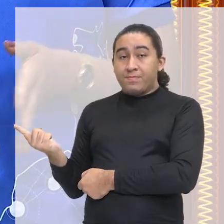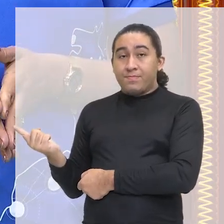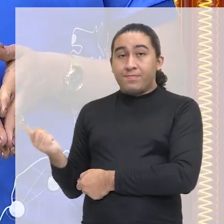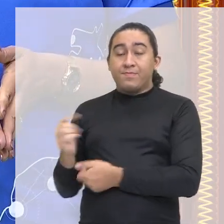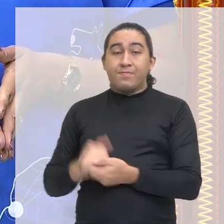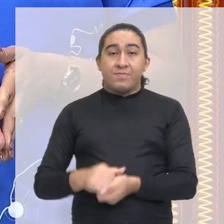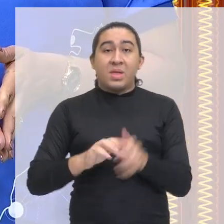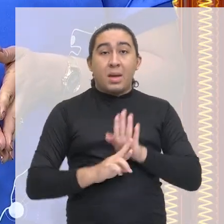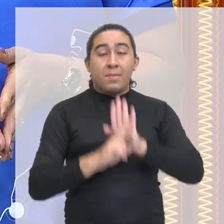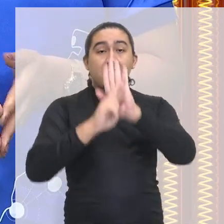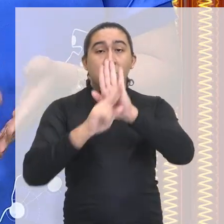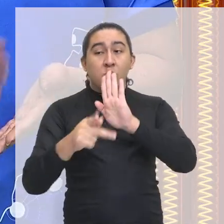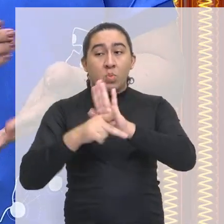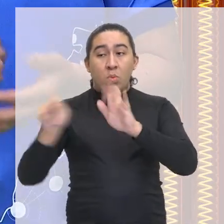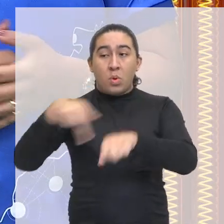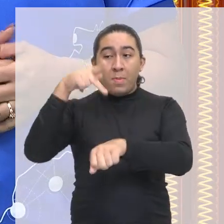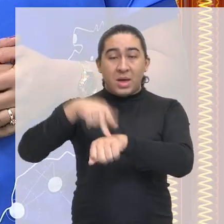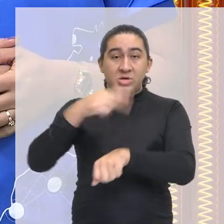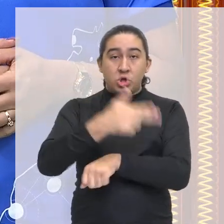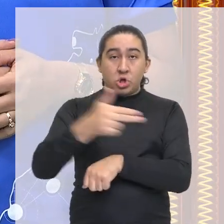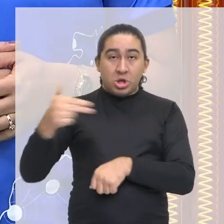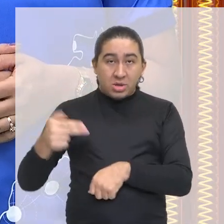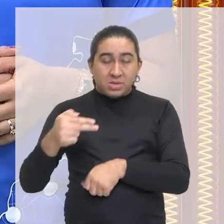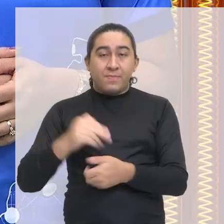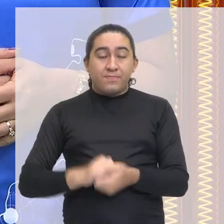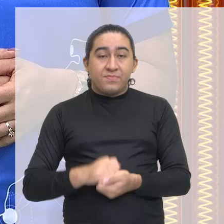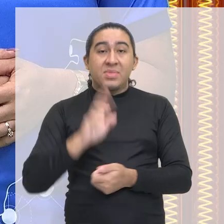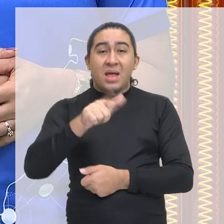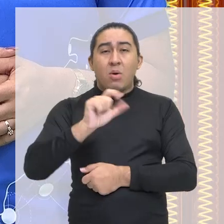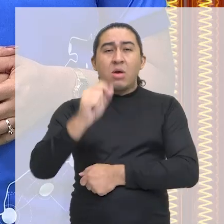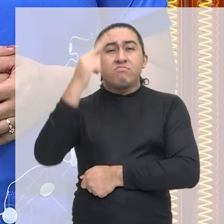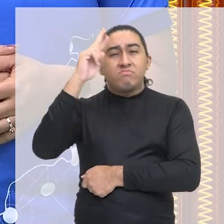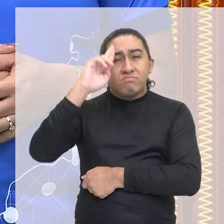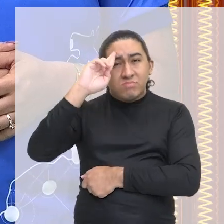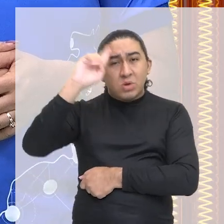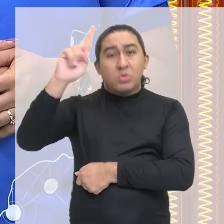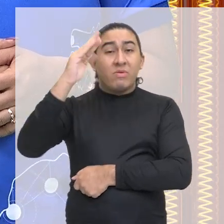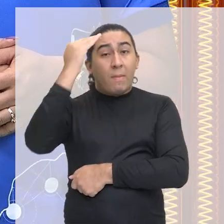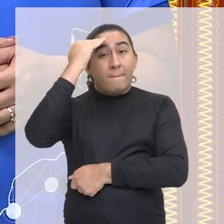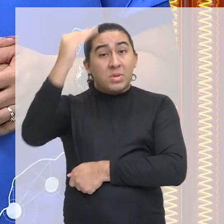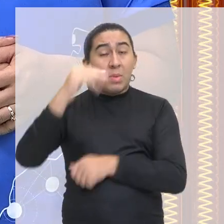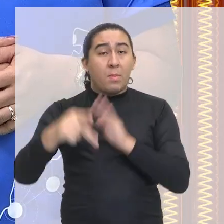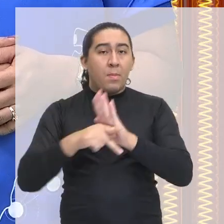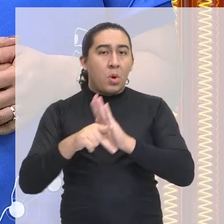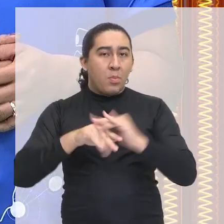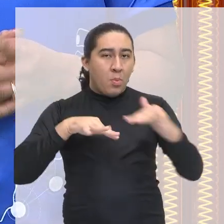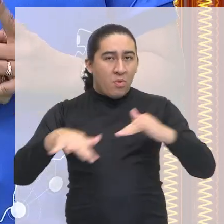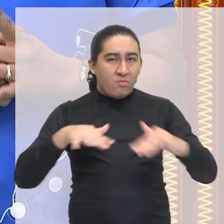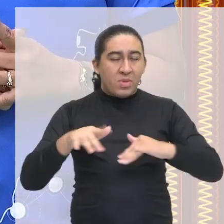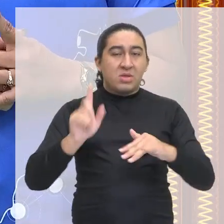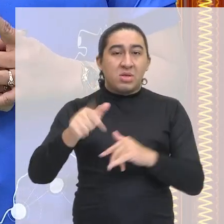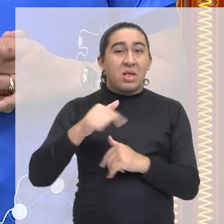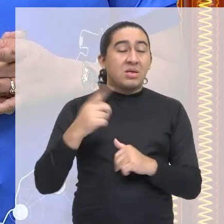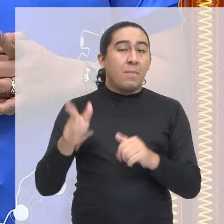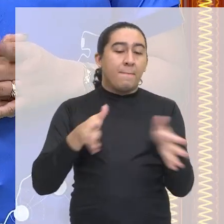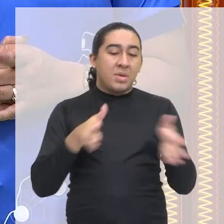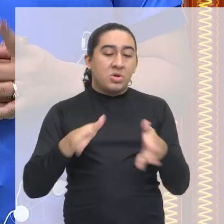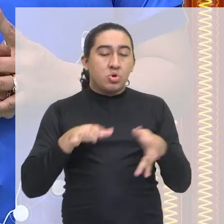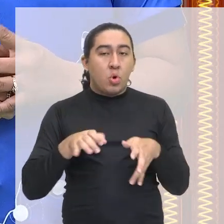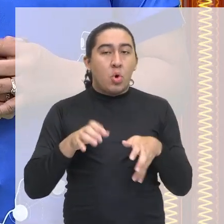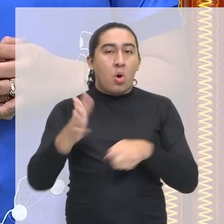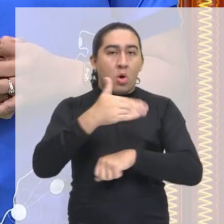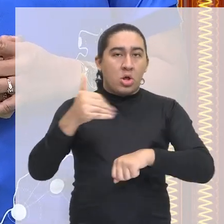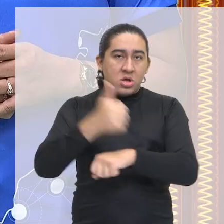que é representante da Indonésia. Tornou-se um líder proeminente do movimento nacionalista no período